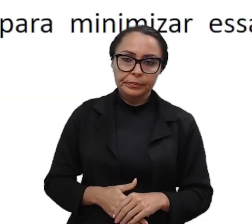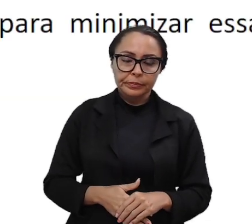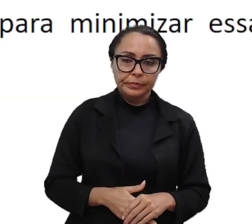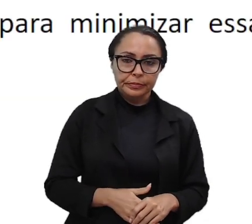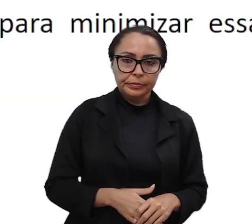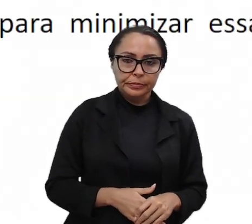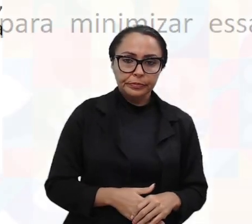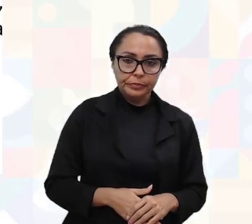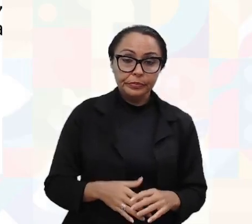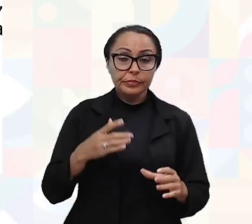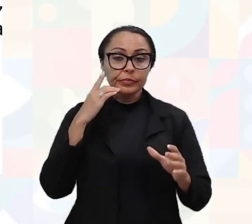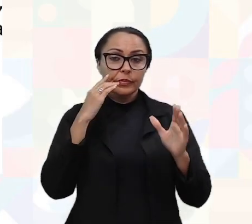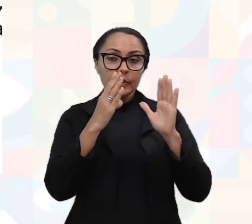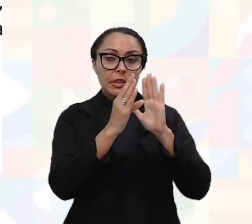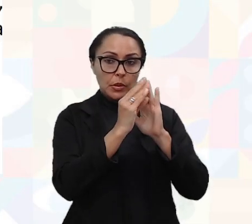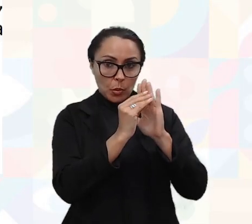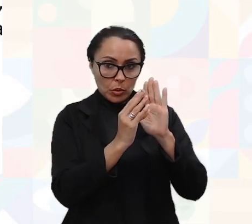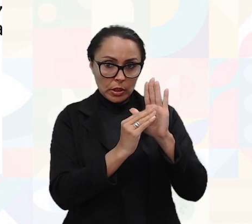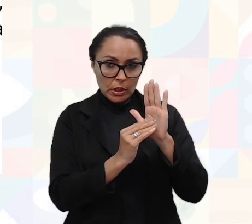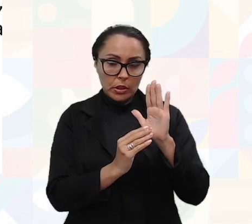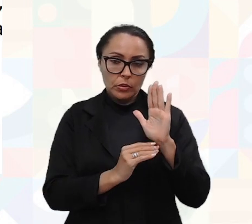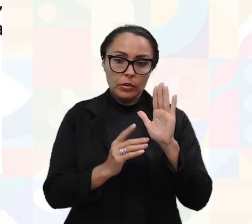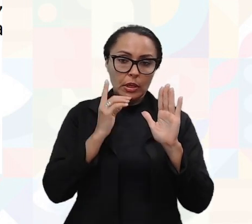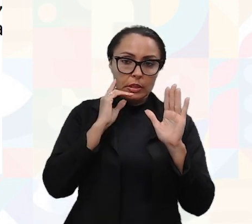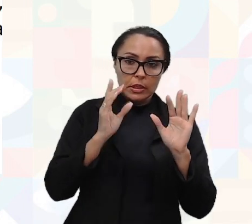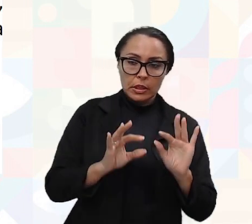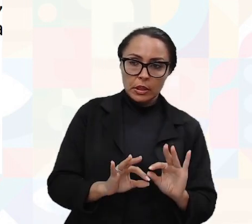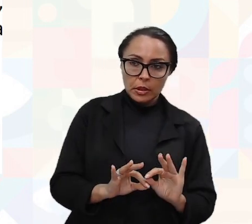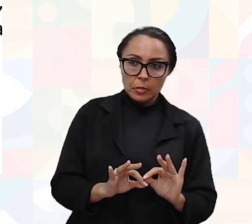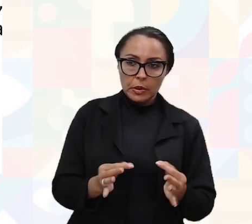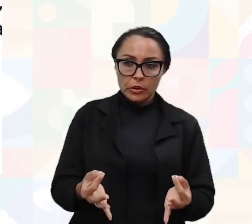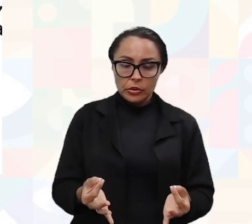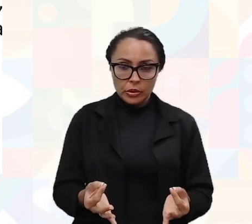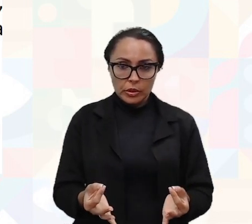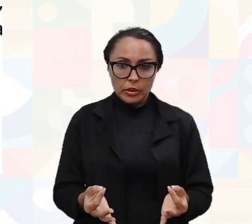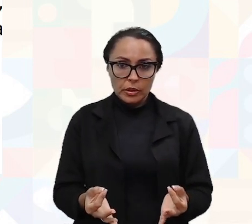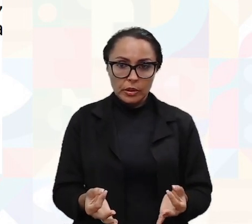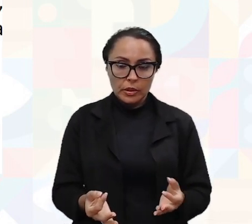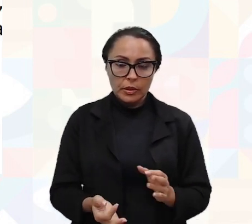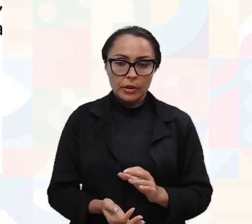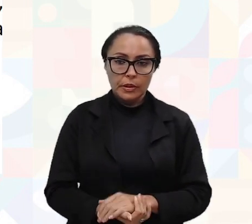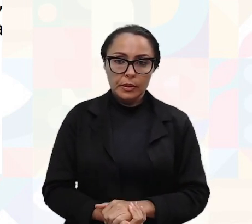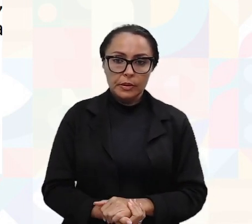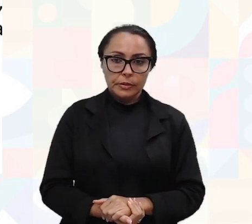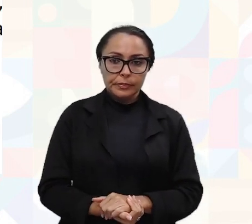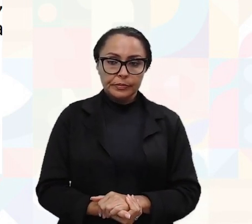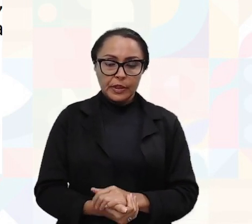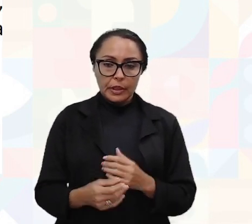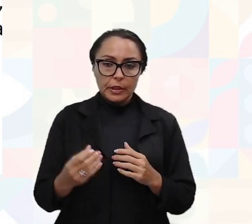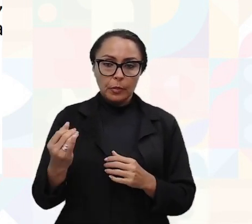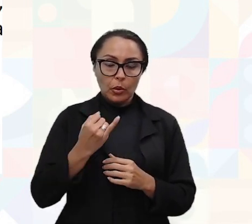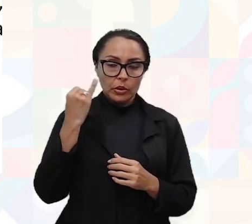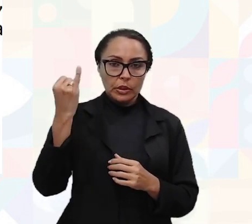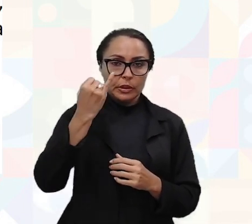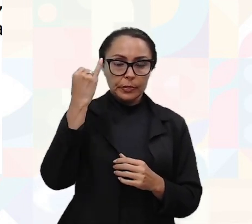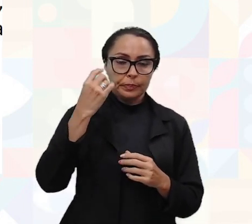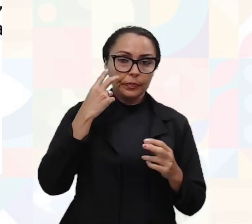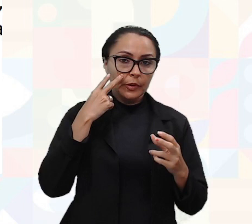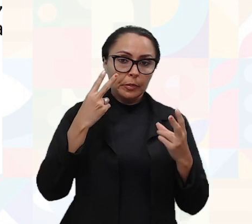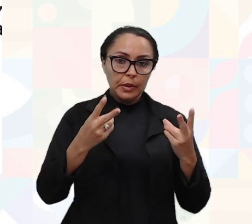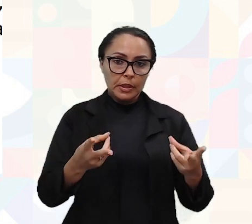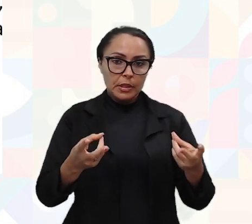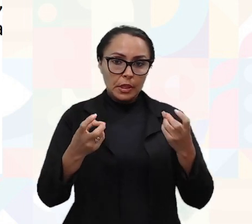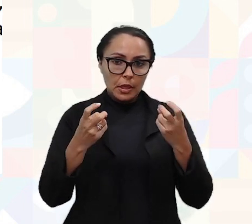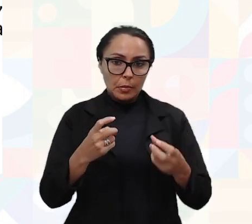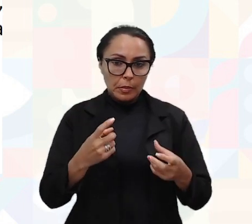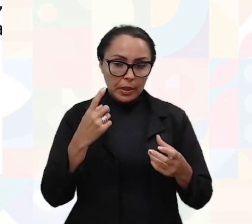Bom, esse modelo da média móvel simples é um modelo em que é importante notar que a inclusão de